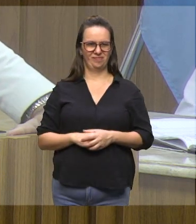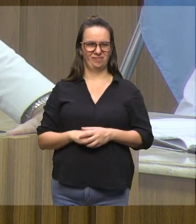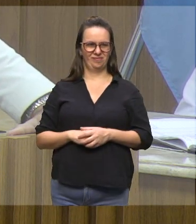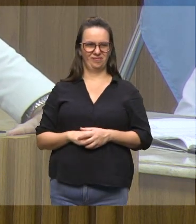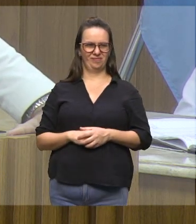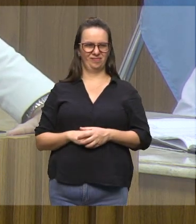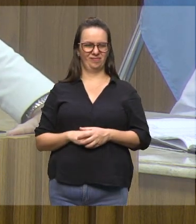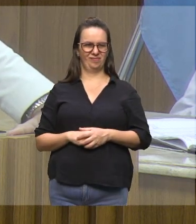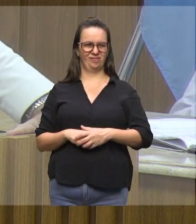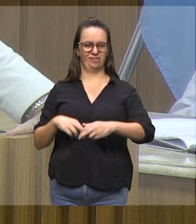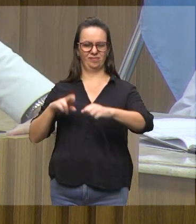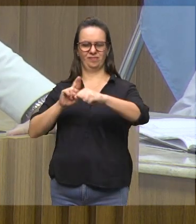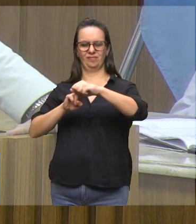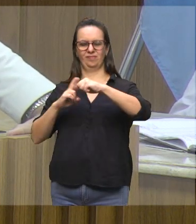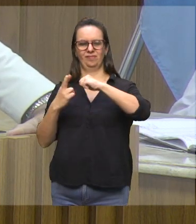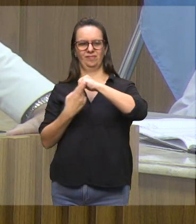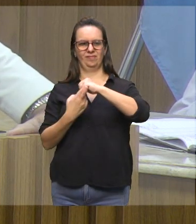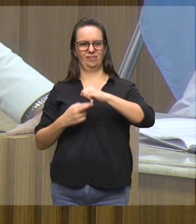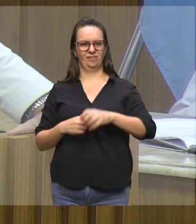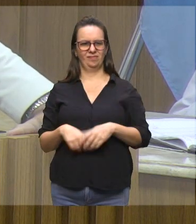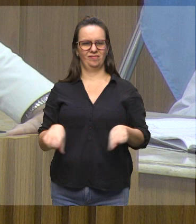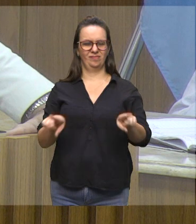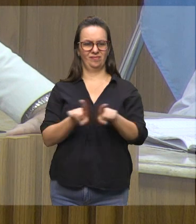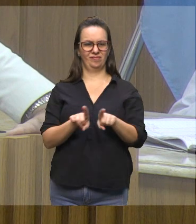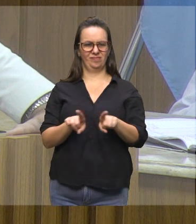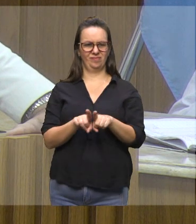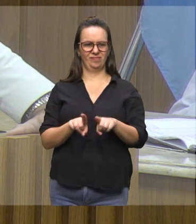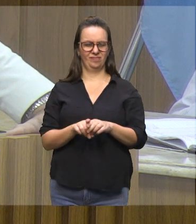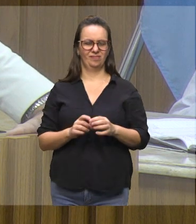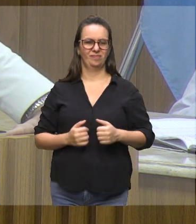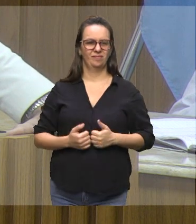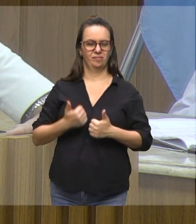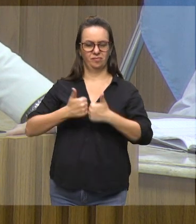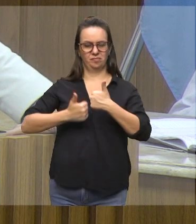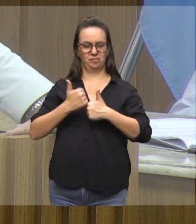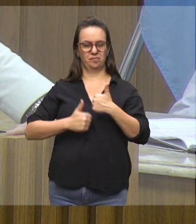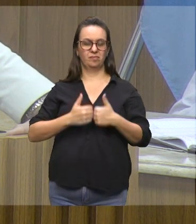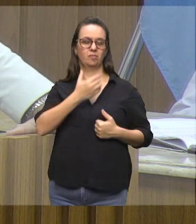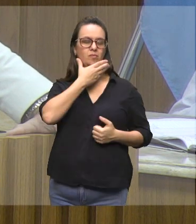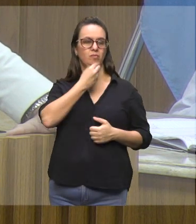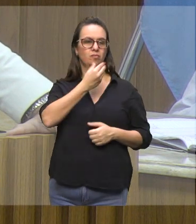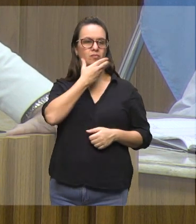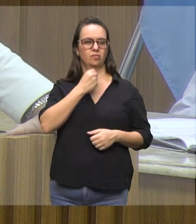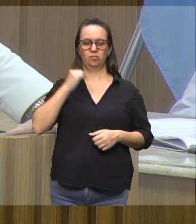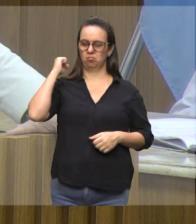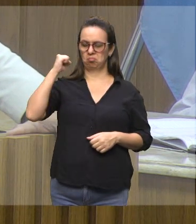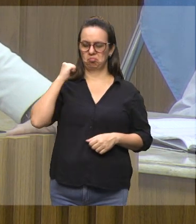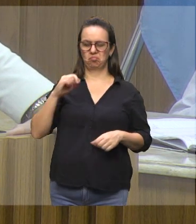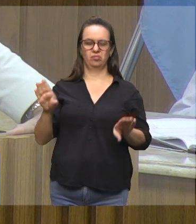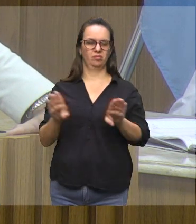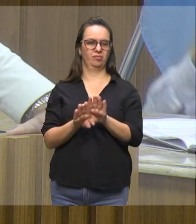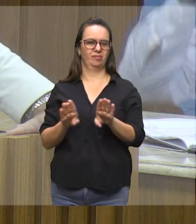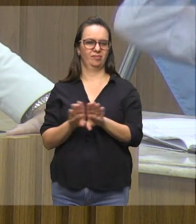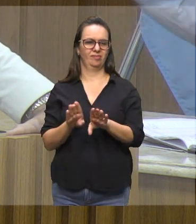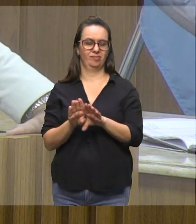de futsal masculino, que foi campeão também lá em Palmital,